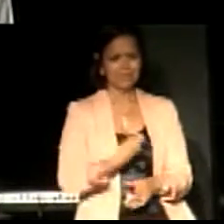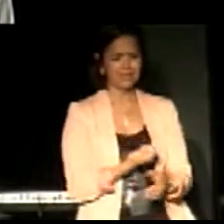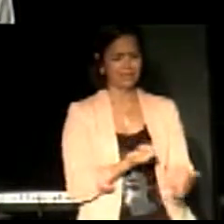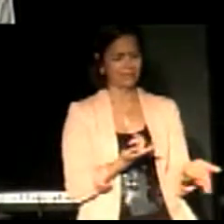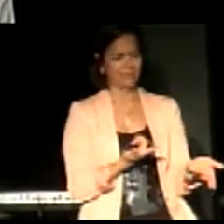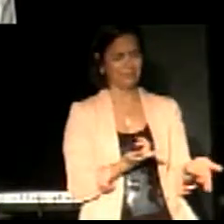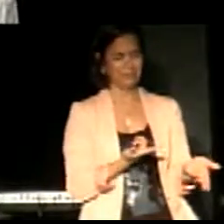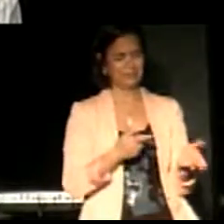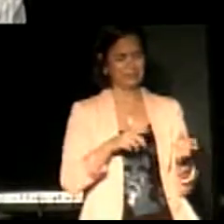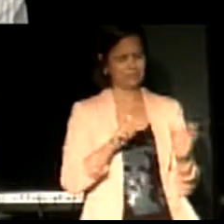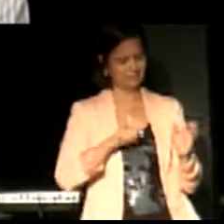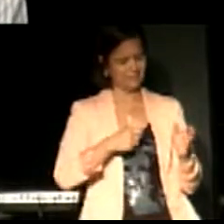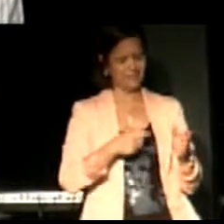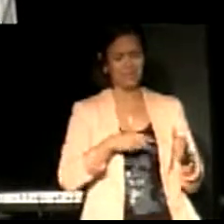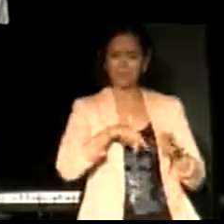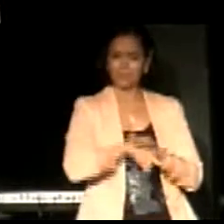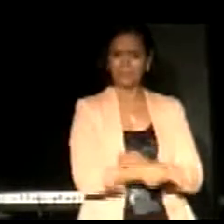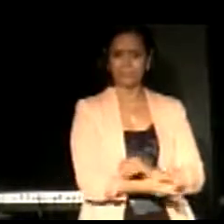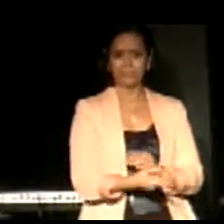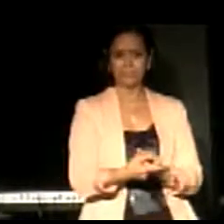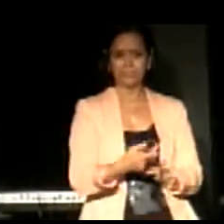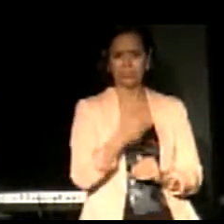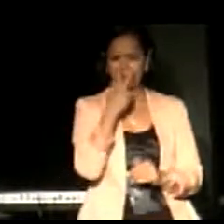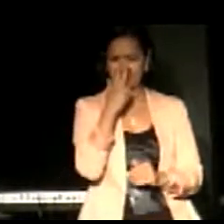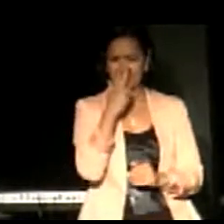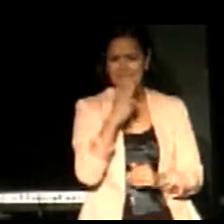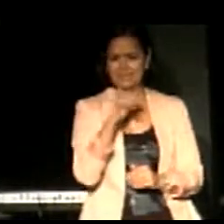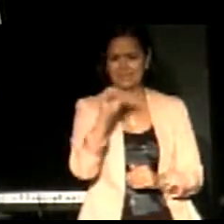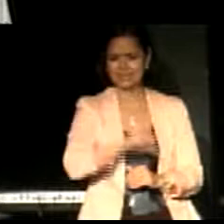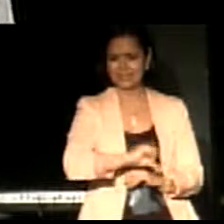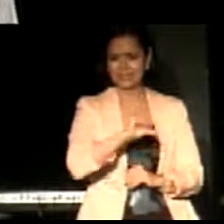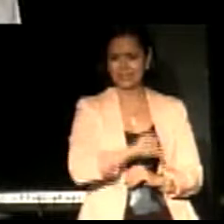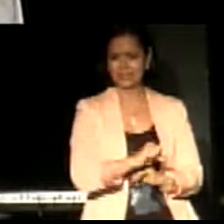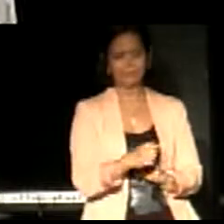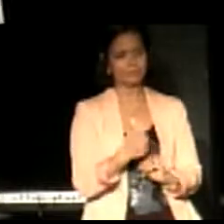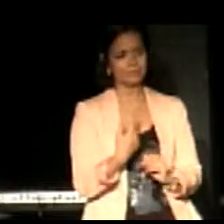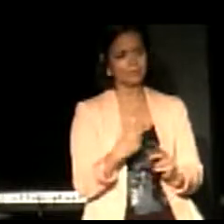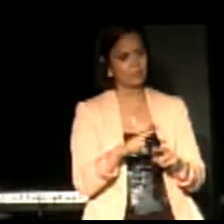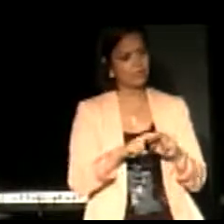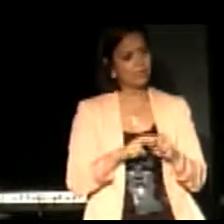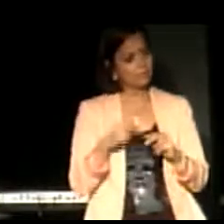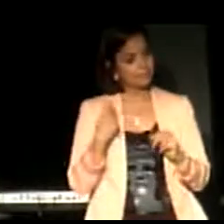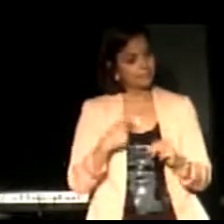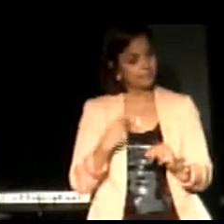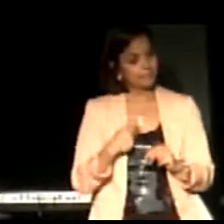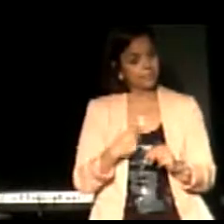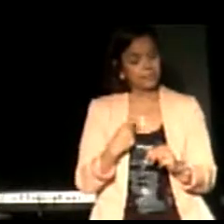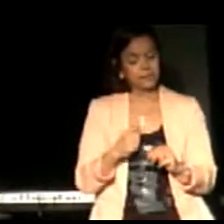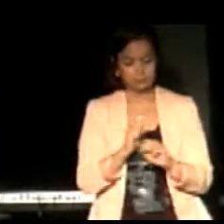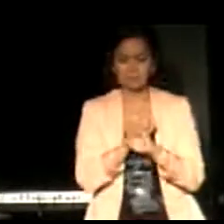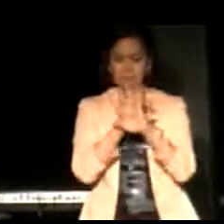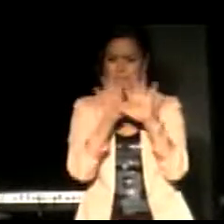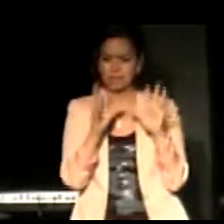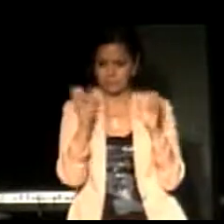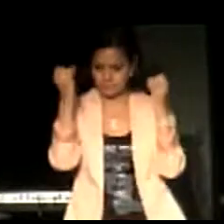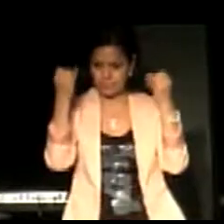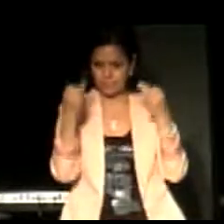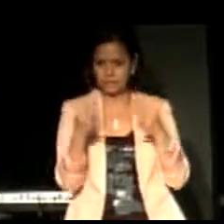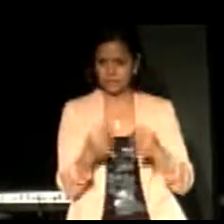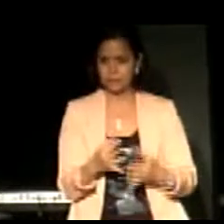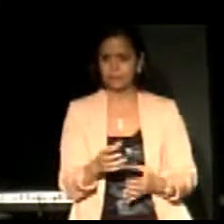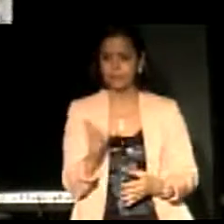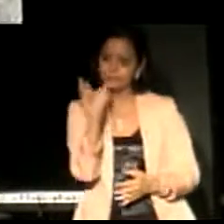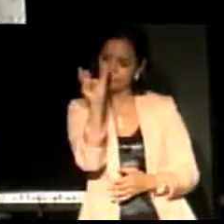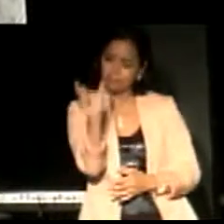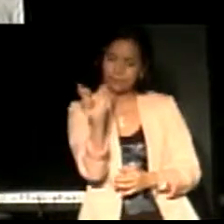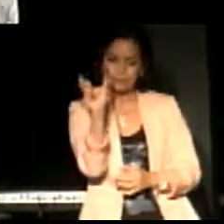um profundo sentido negativo. Por isso, é preciso deixar claro que aquilo que